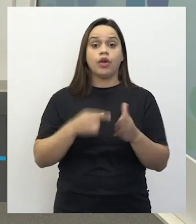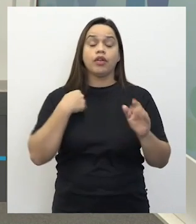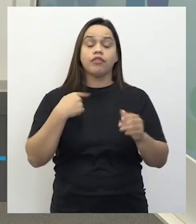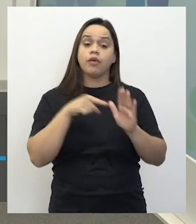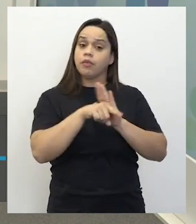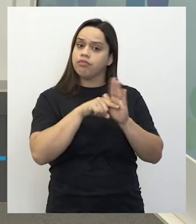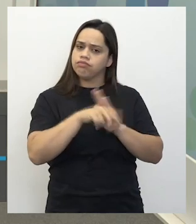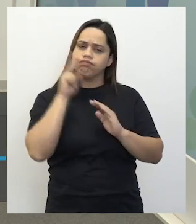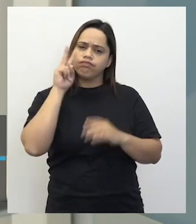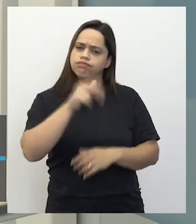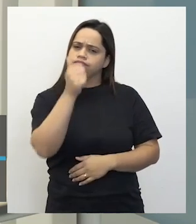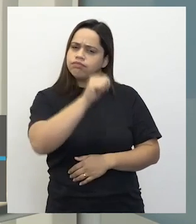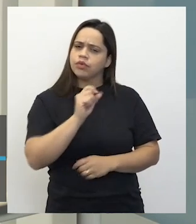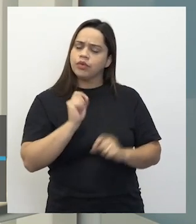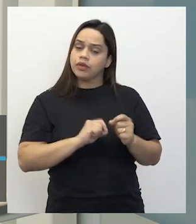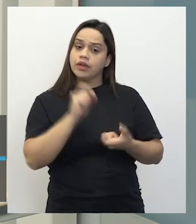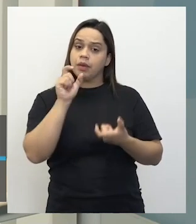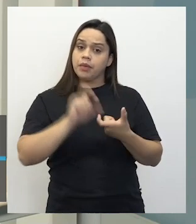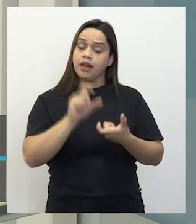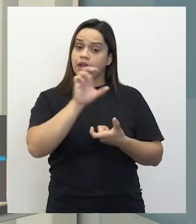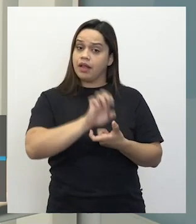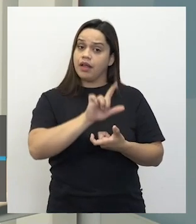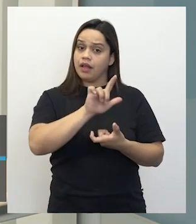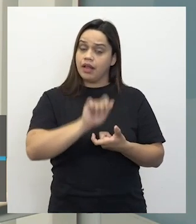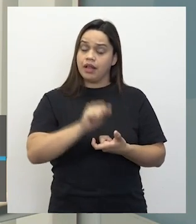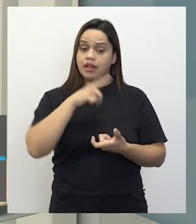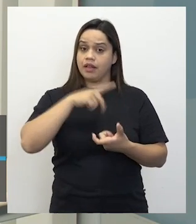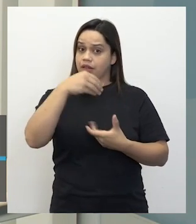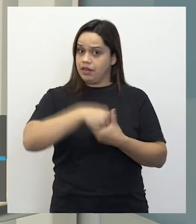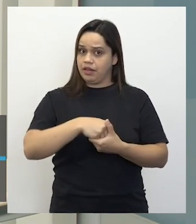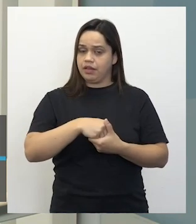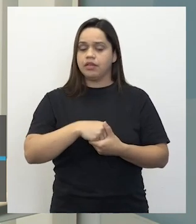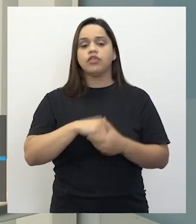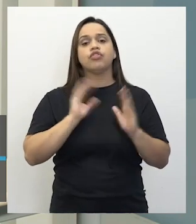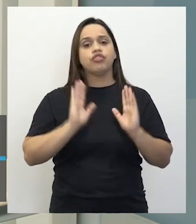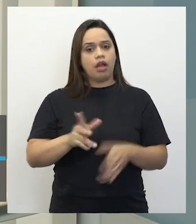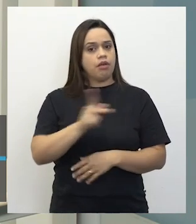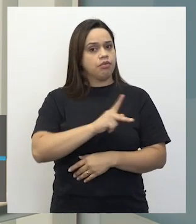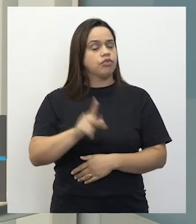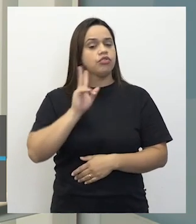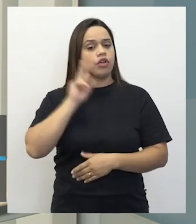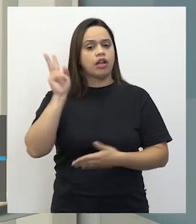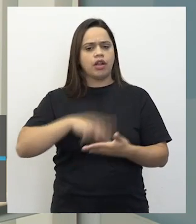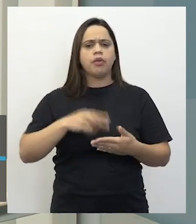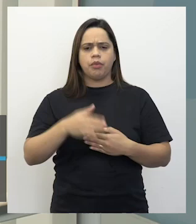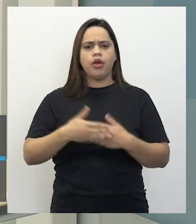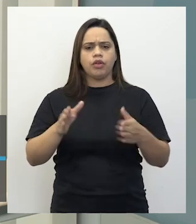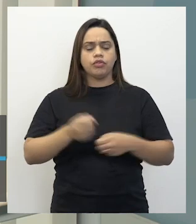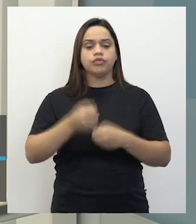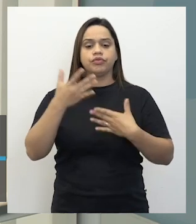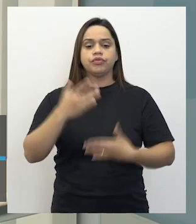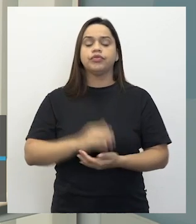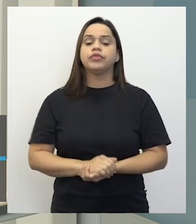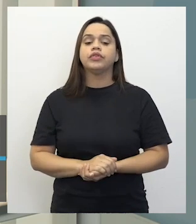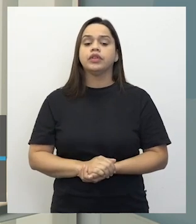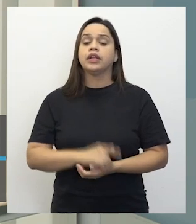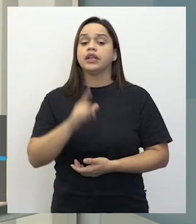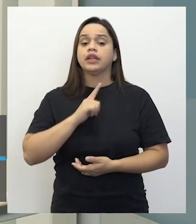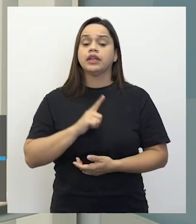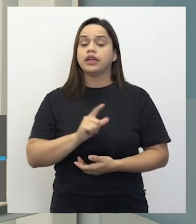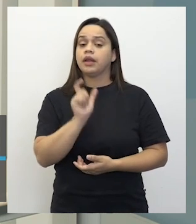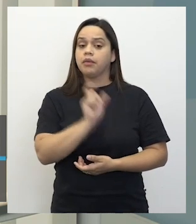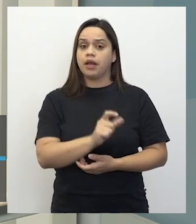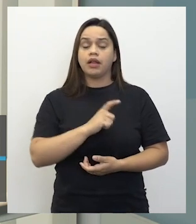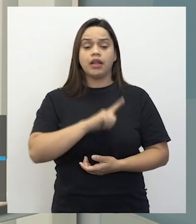palavra ela, que tem ali naquele trecho que foi retirado, certo? O professor leu o trecho, pode abrir o chat já. E temos a palavra lá,